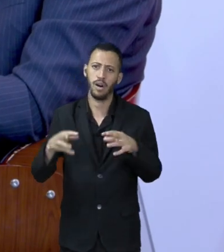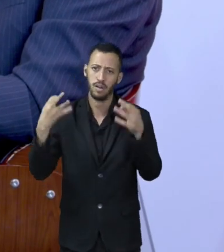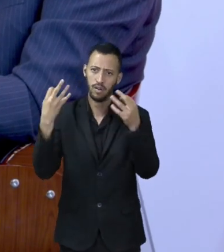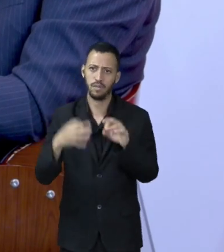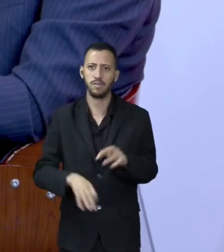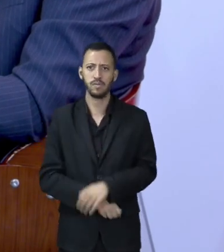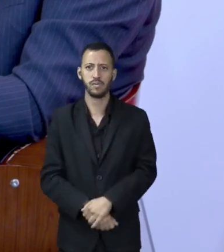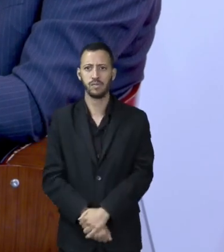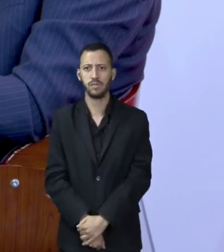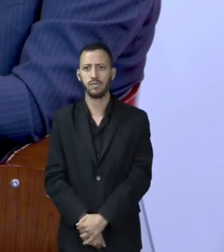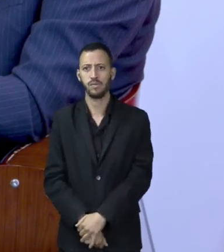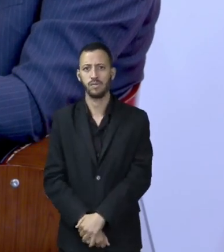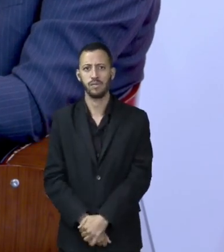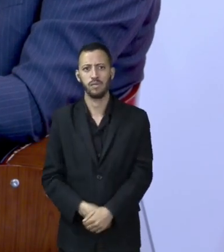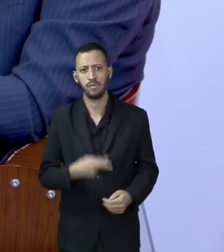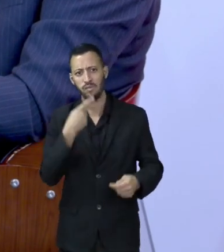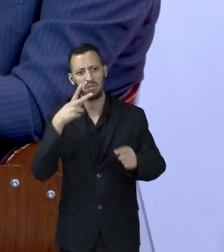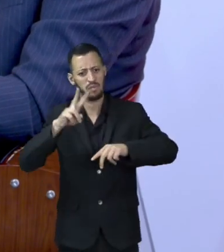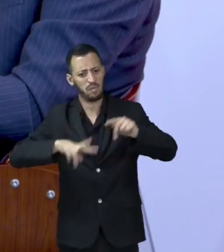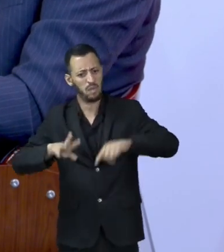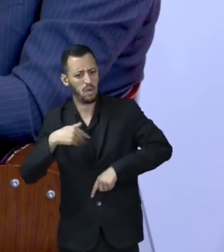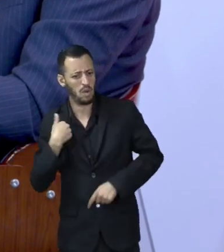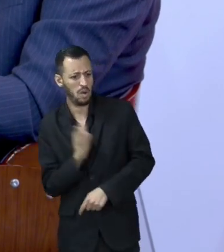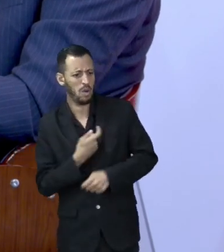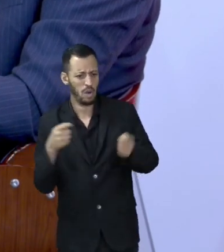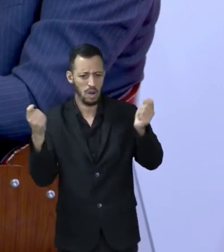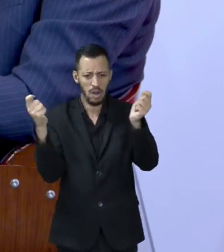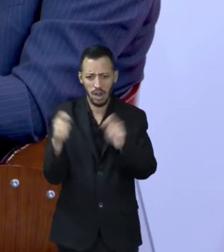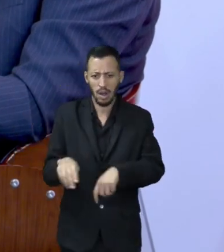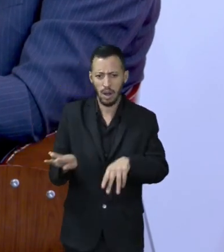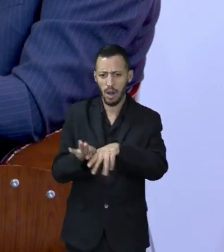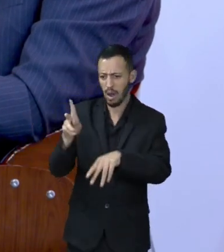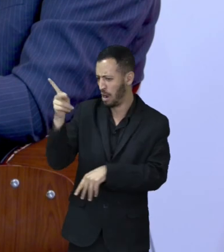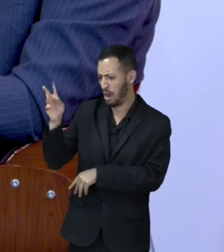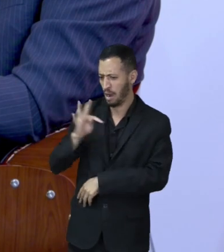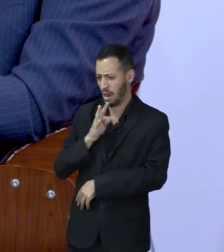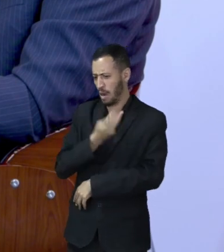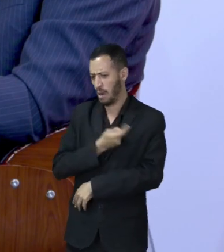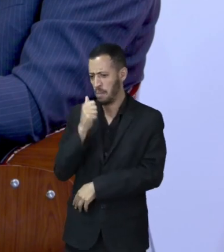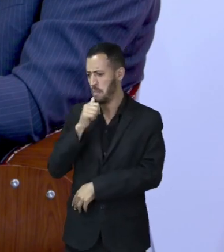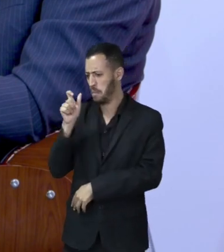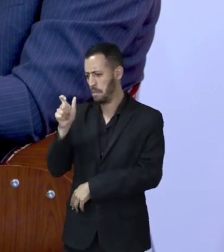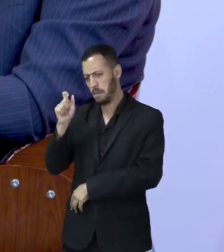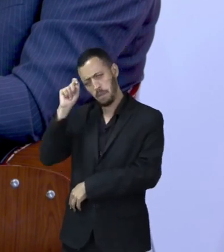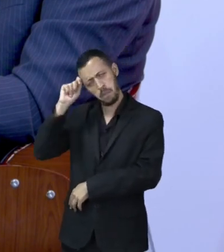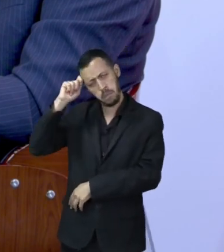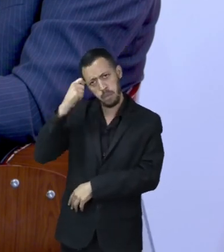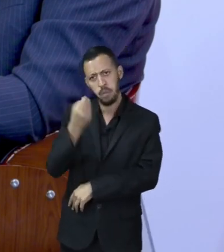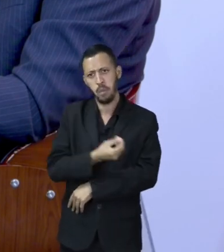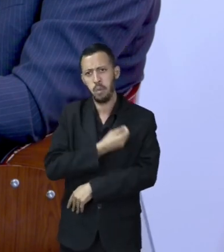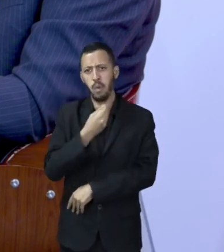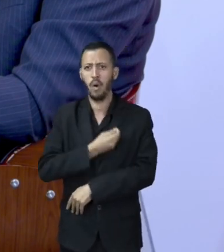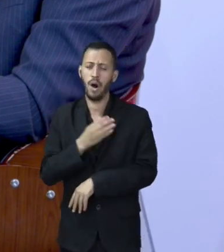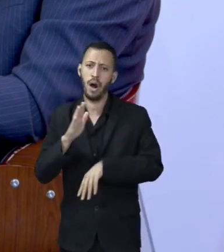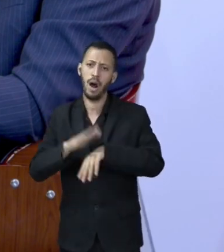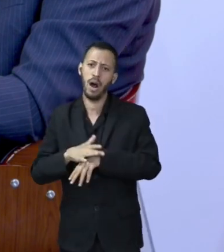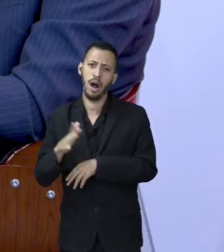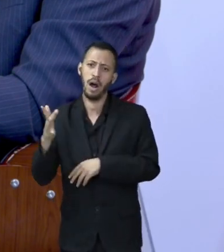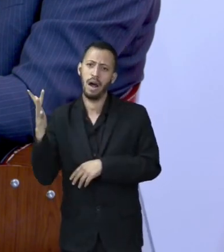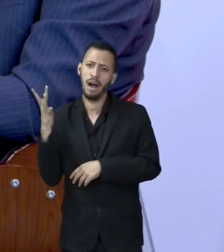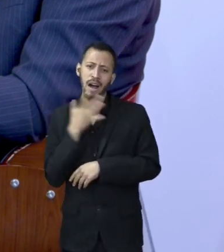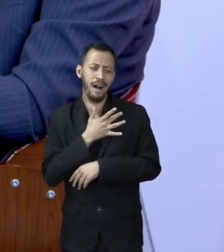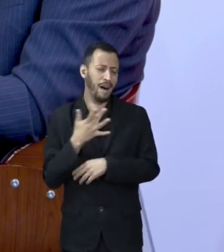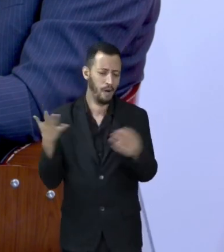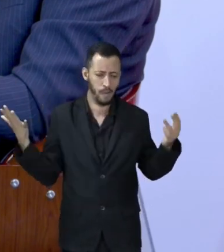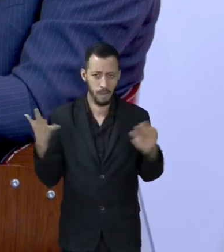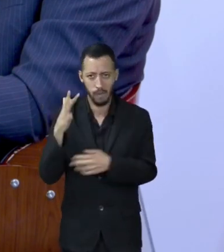Exato. E teremos essa visibilidade trans dessa nossa travesti preta, que é quase uma padroeira nossa, né, e em vida, isso que é mais gostoso. Mas eu sou só